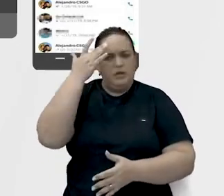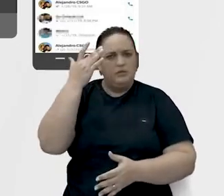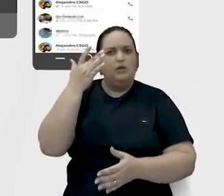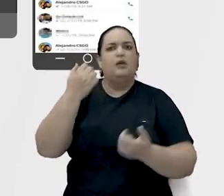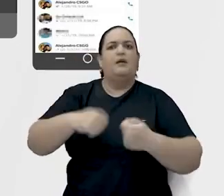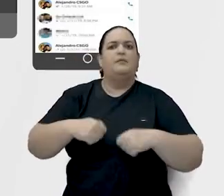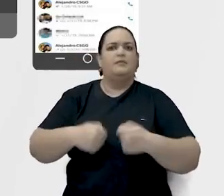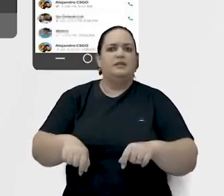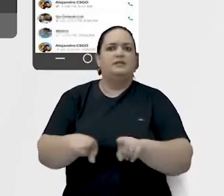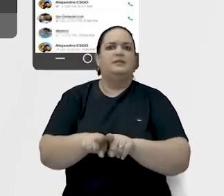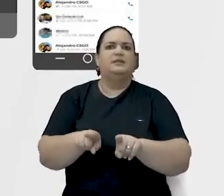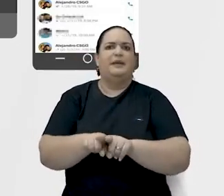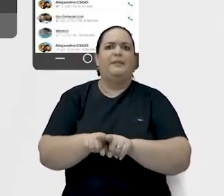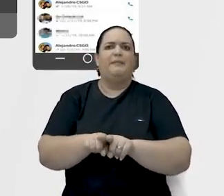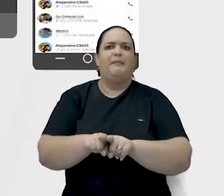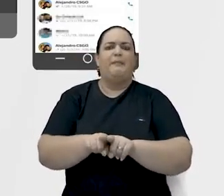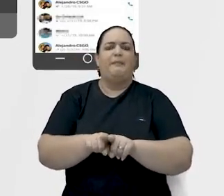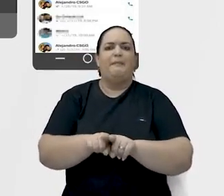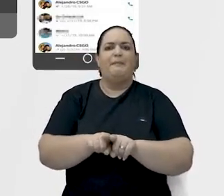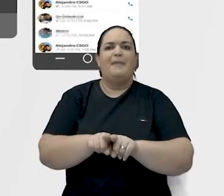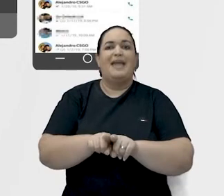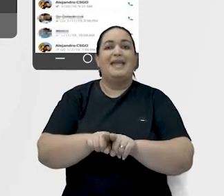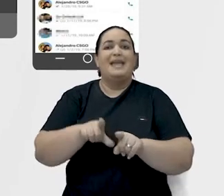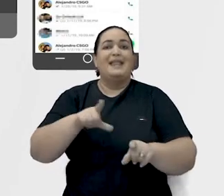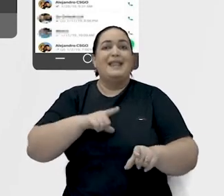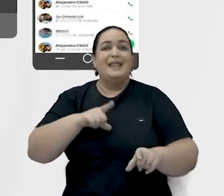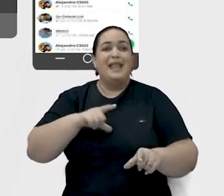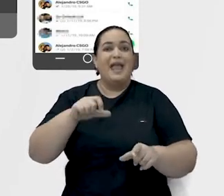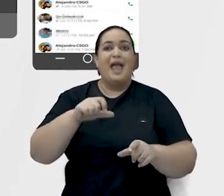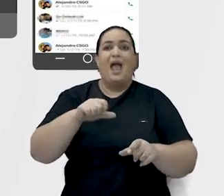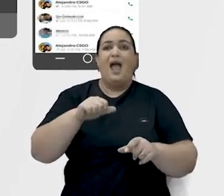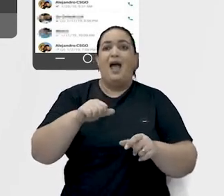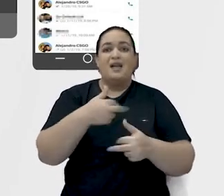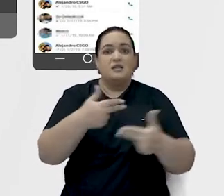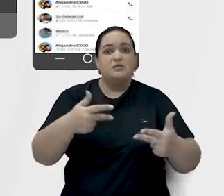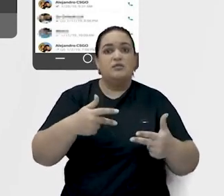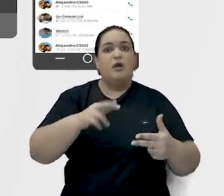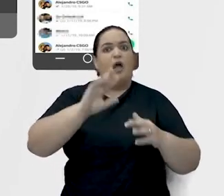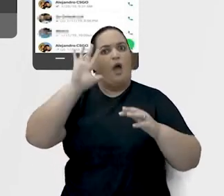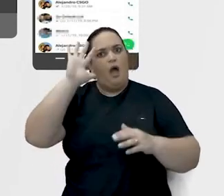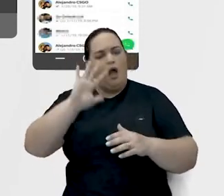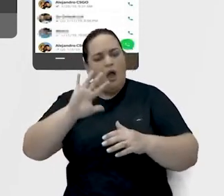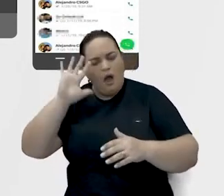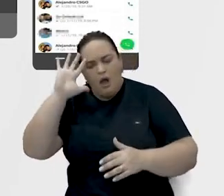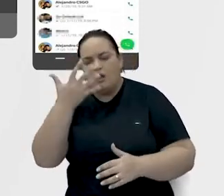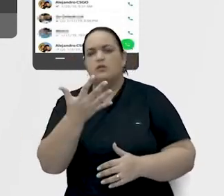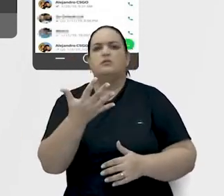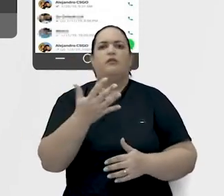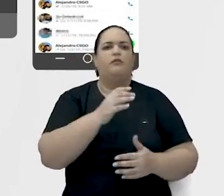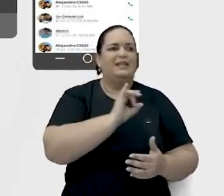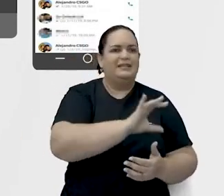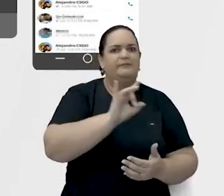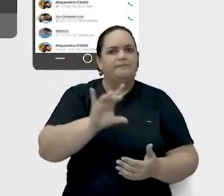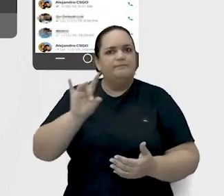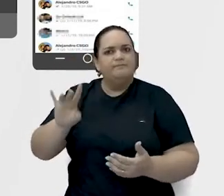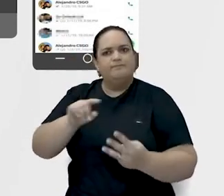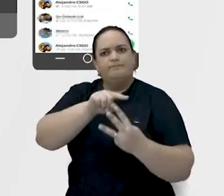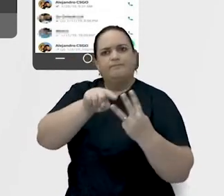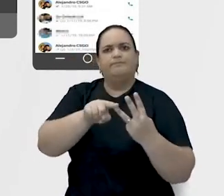forma diferente. Já o Facebook já identificou apps, já identificou